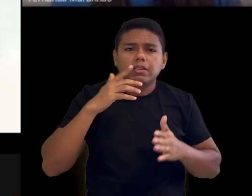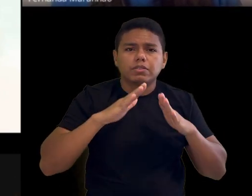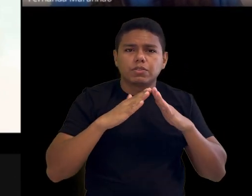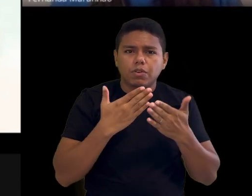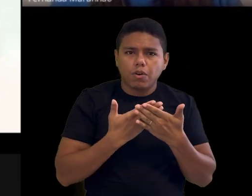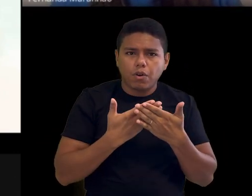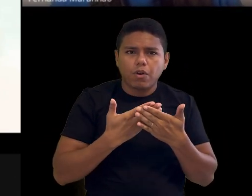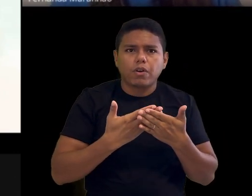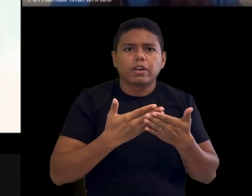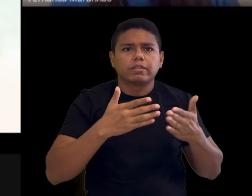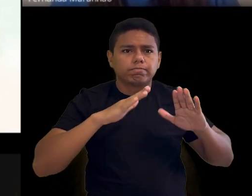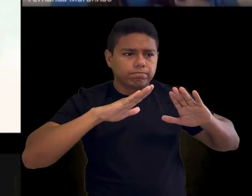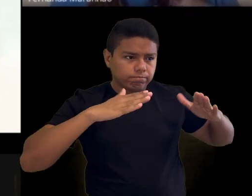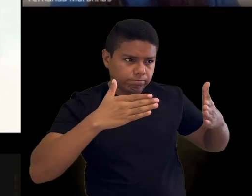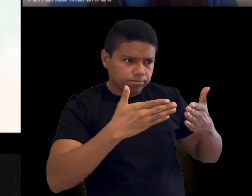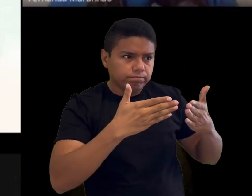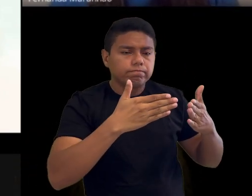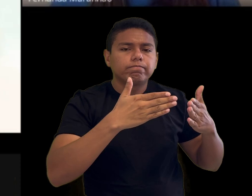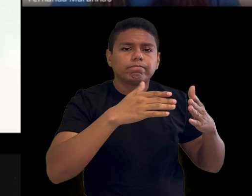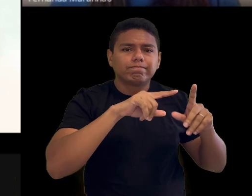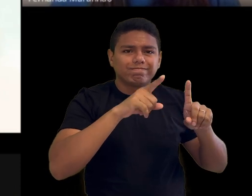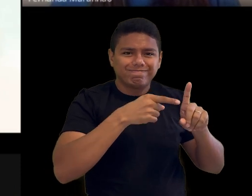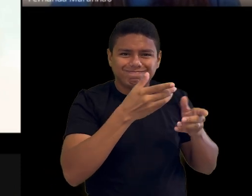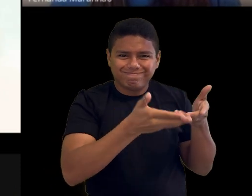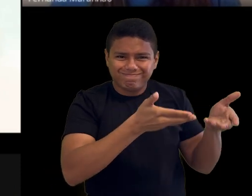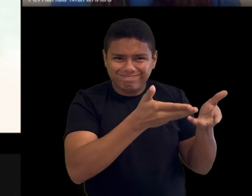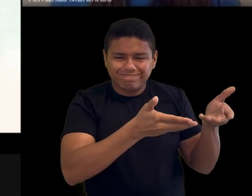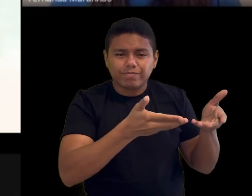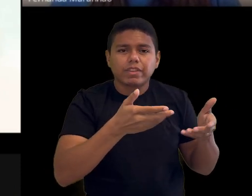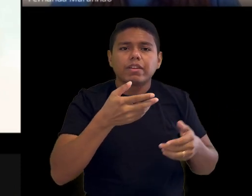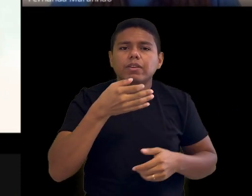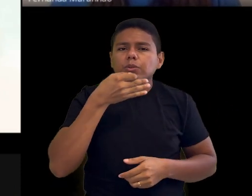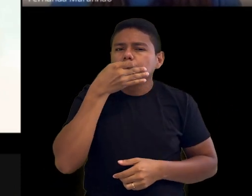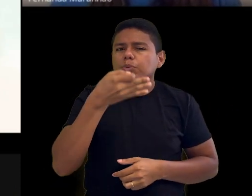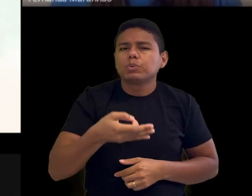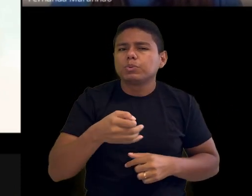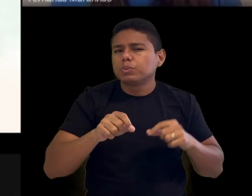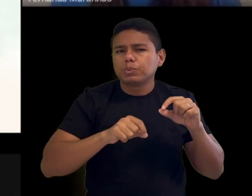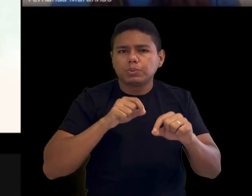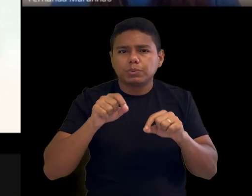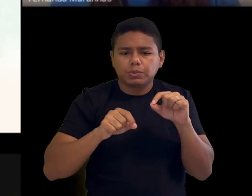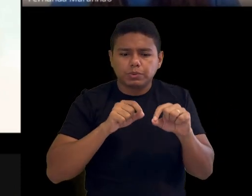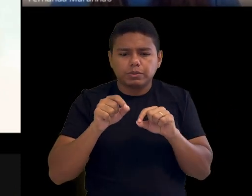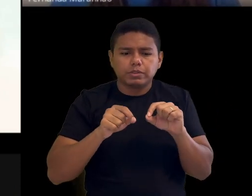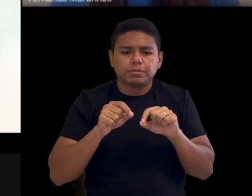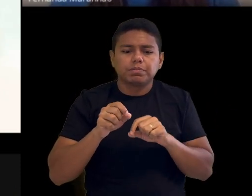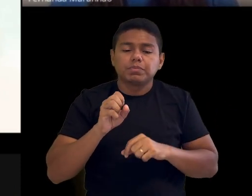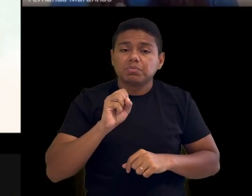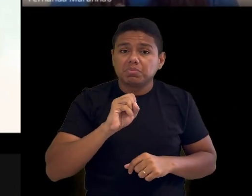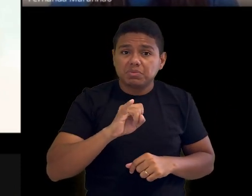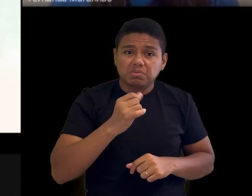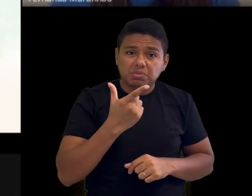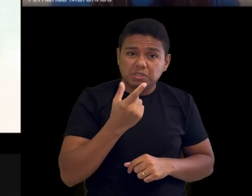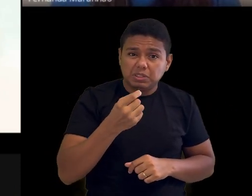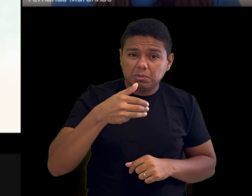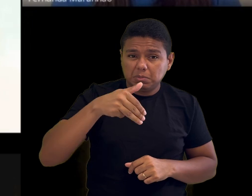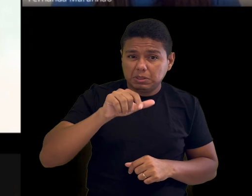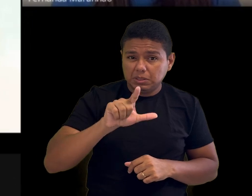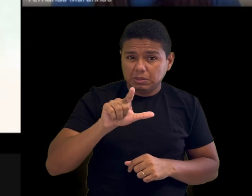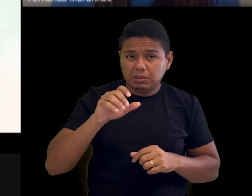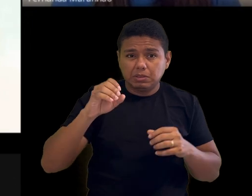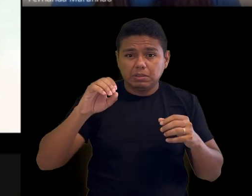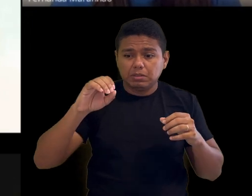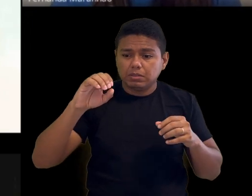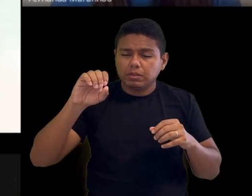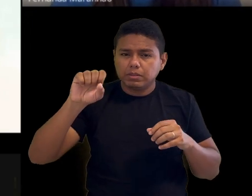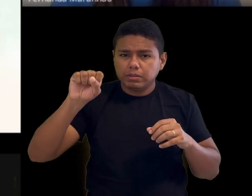toda a borda placentária que esteja a 20 milímetros ou menos de distância do orifício cervical interno é considerada uma placenta